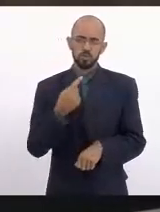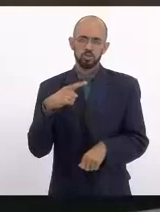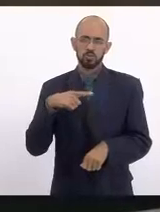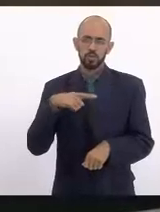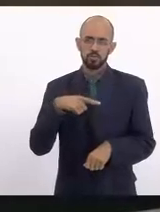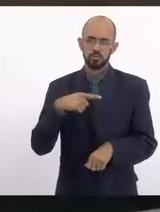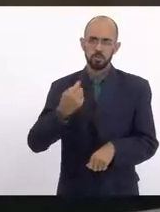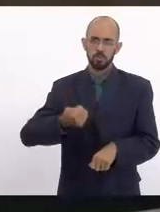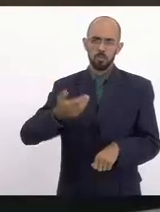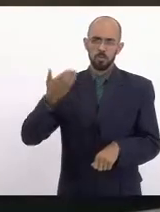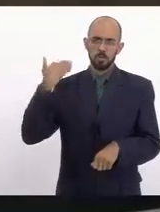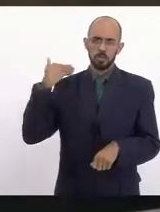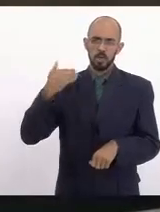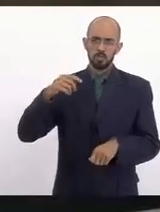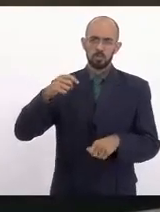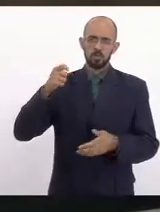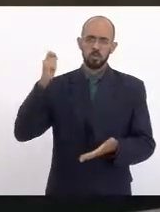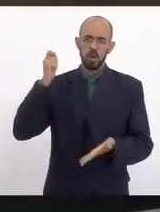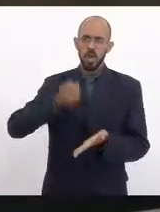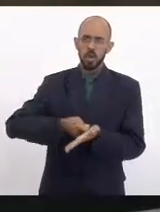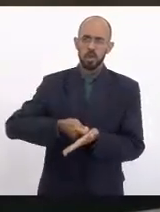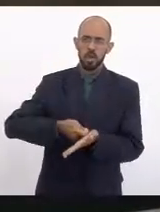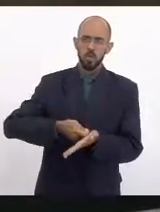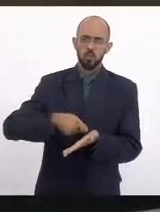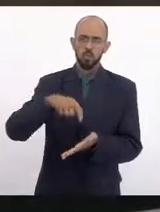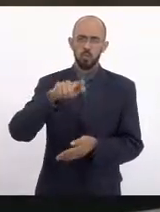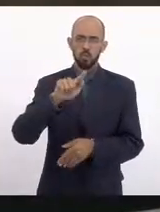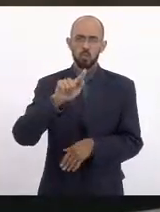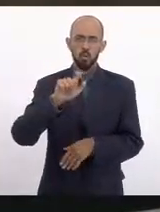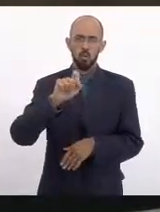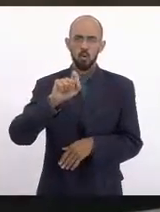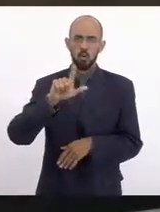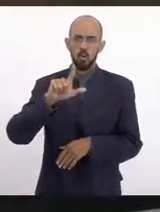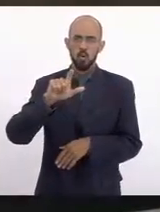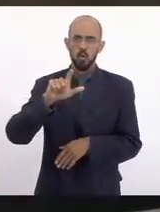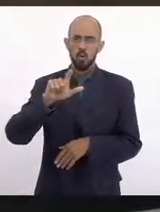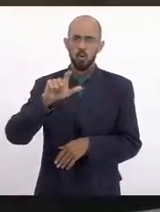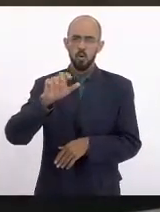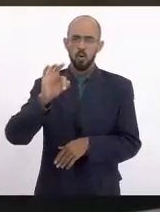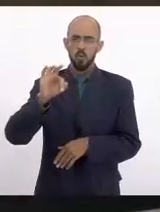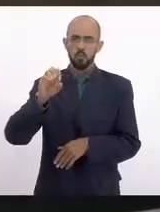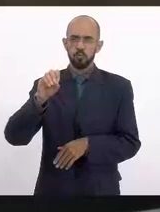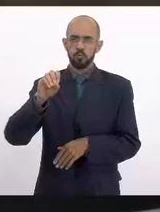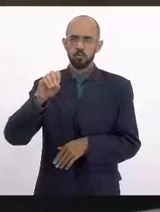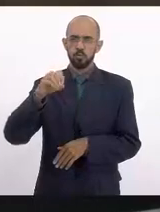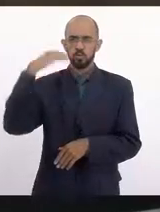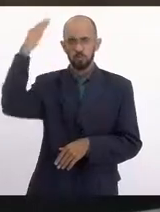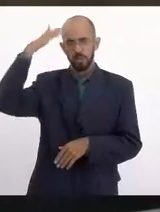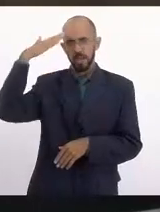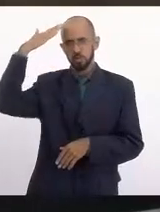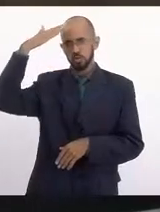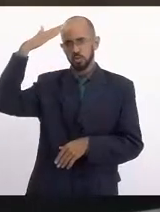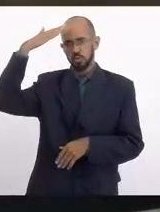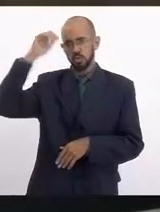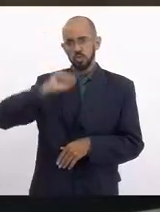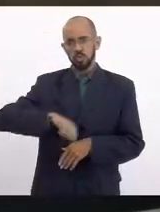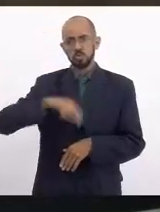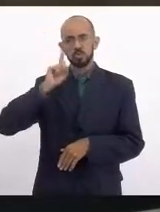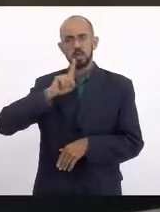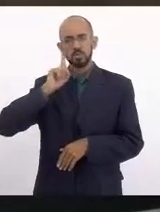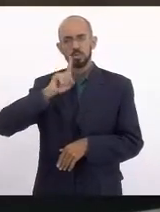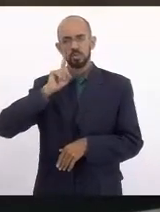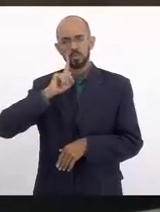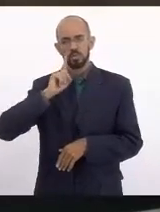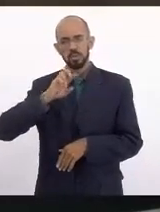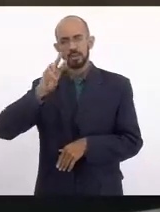um leilão no Golfo do México nos Estados Unidos onde 30 empresa apareceram para fazer